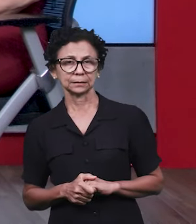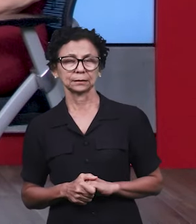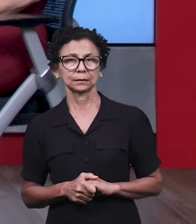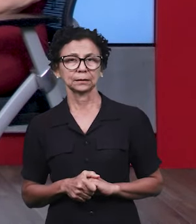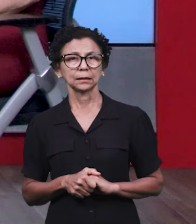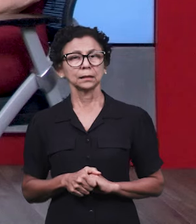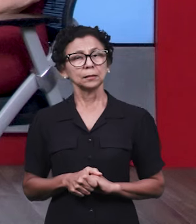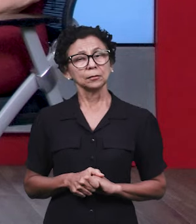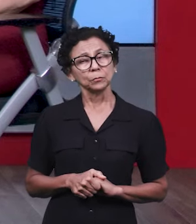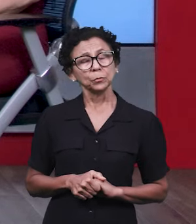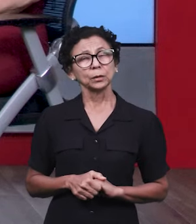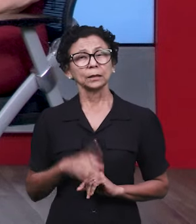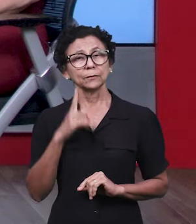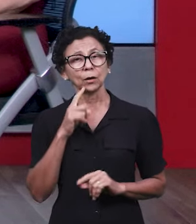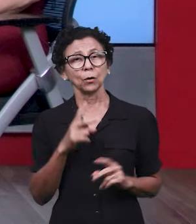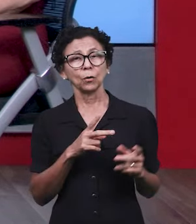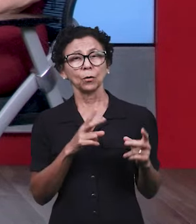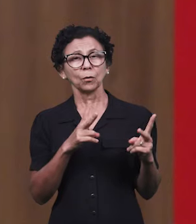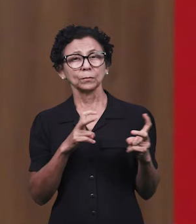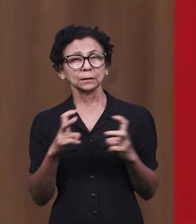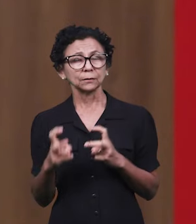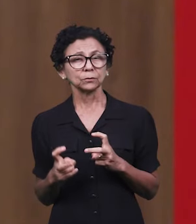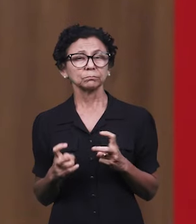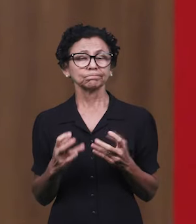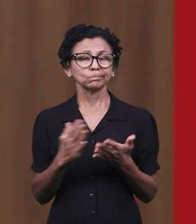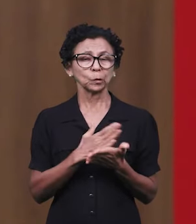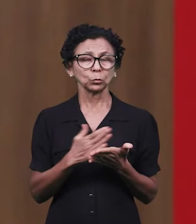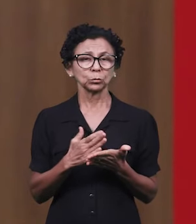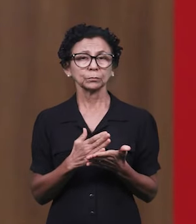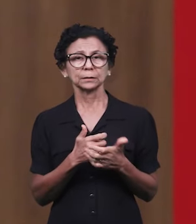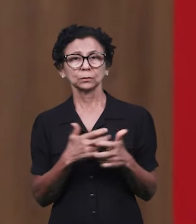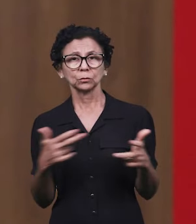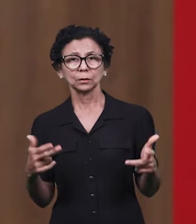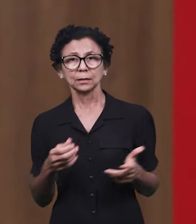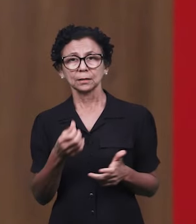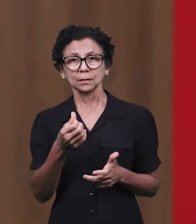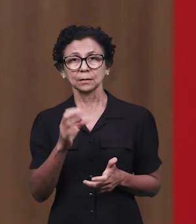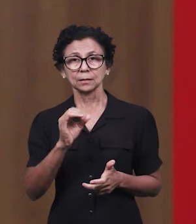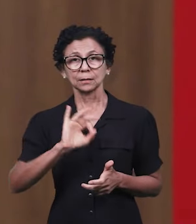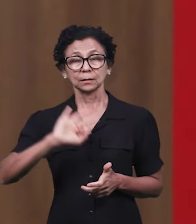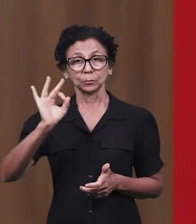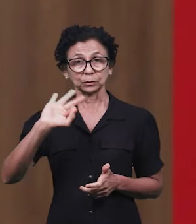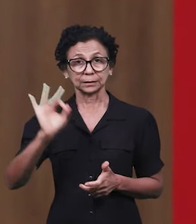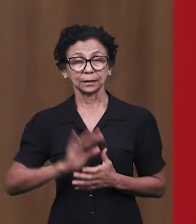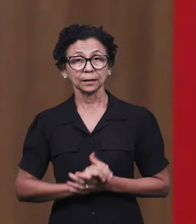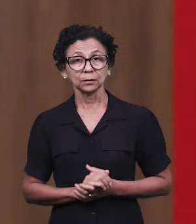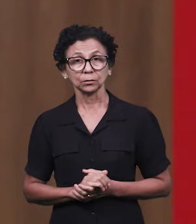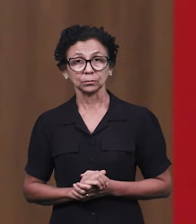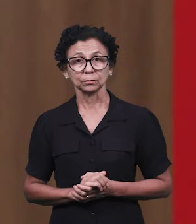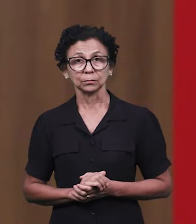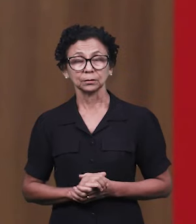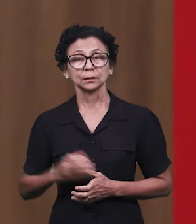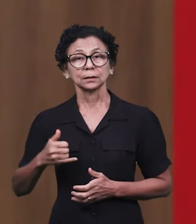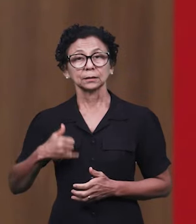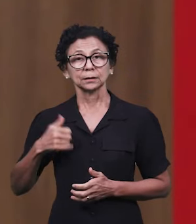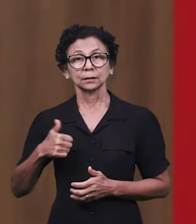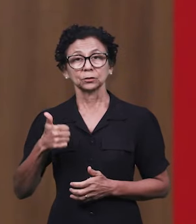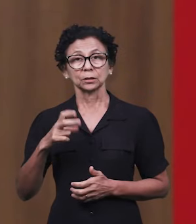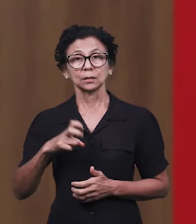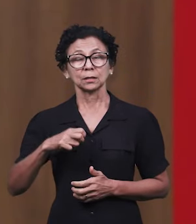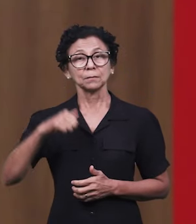de 60% é acima de 15 anos. Então, nós temos esse público no nosso meio. E isso é importante para o